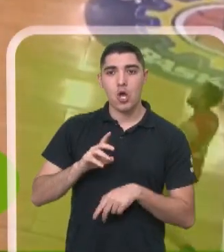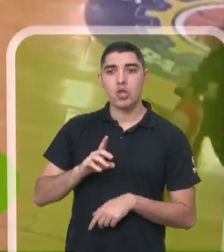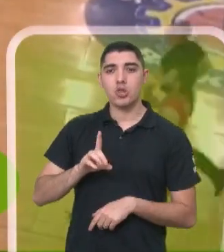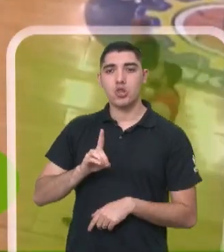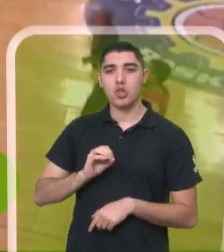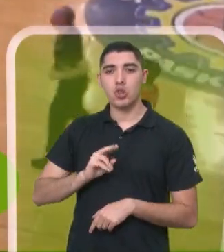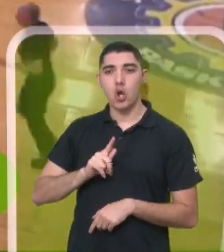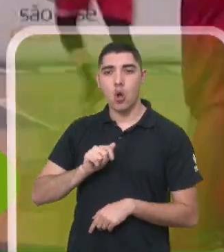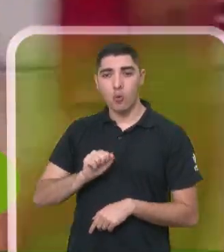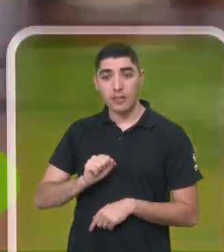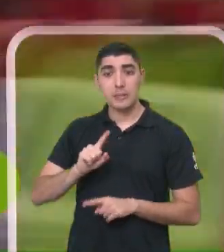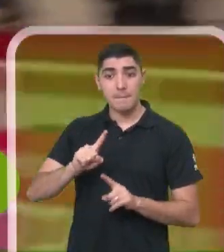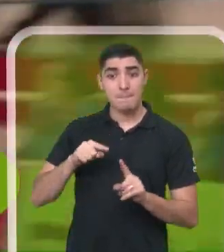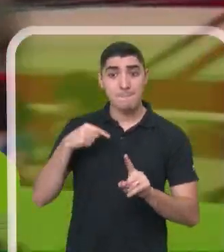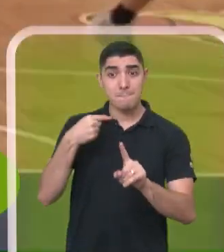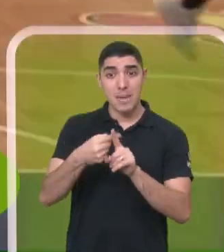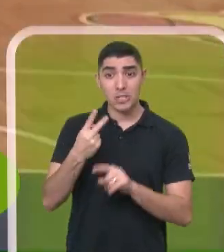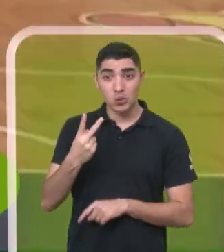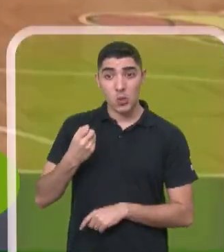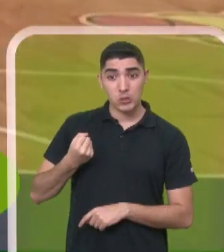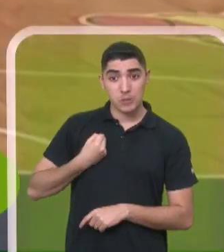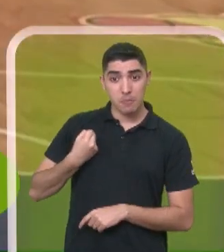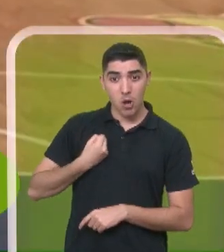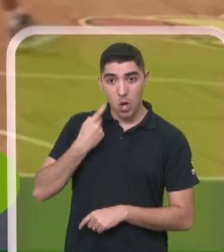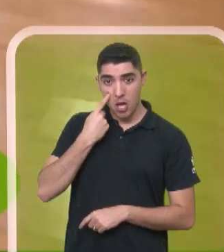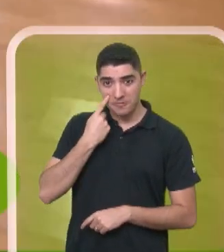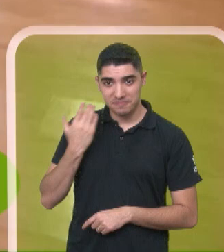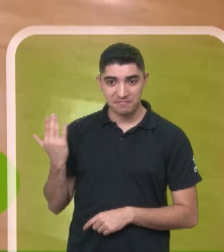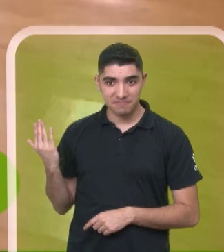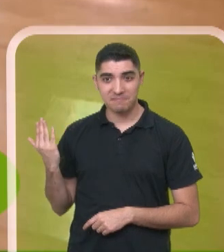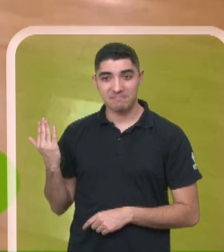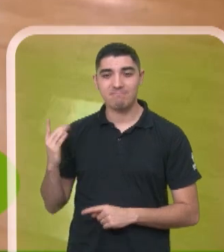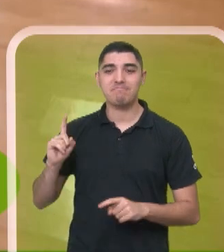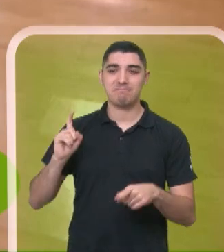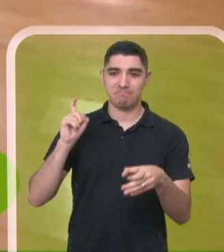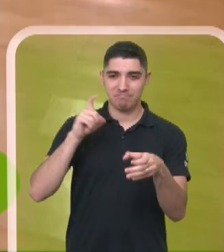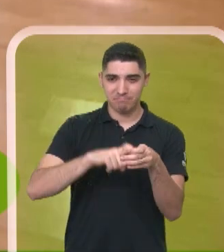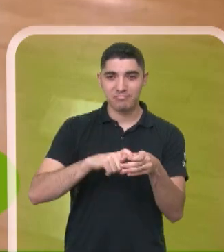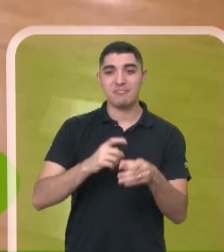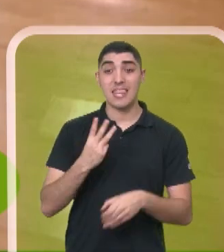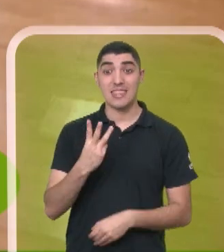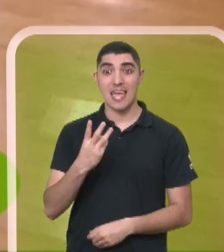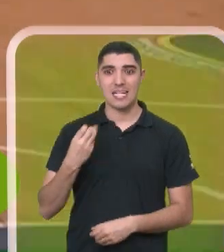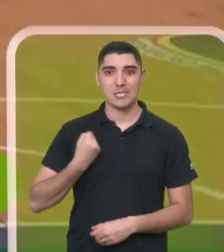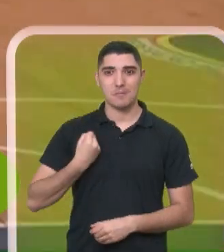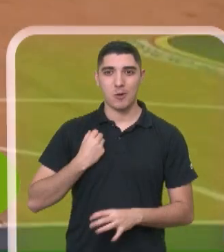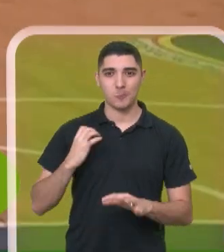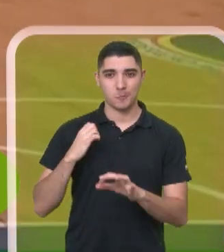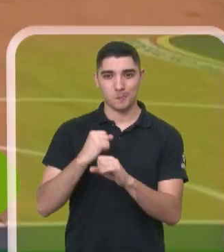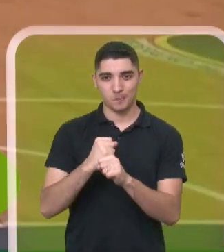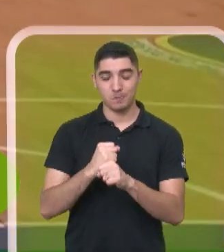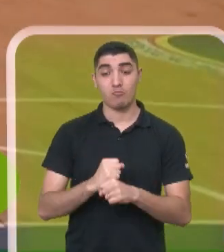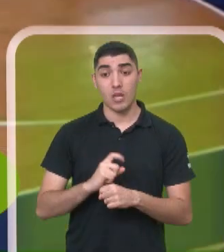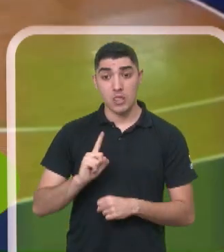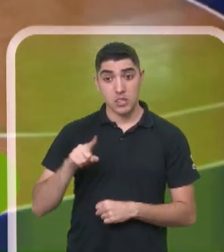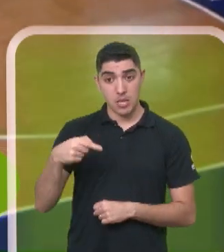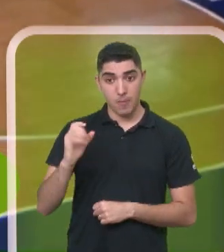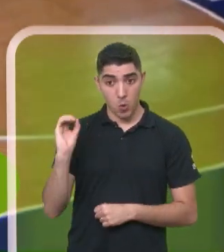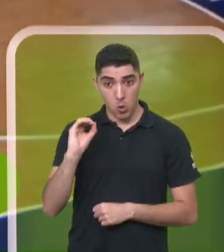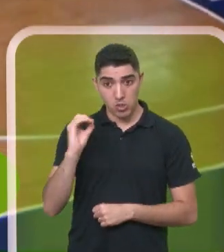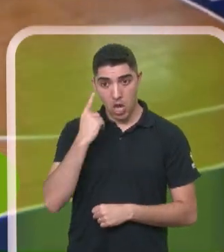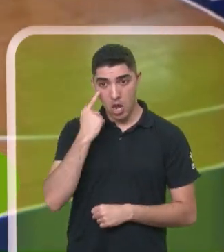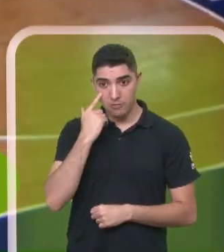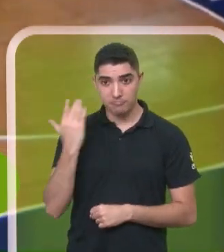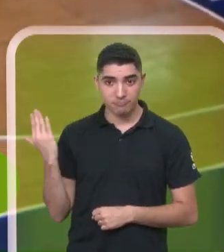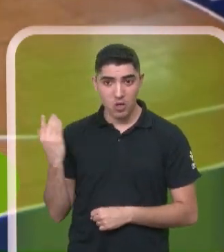converteu dois pontos e sofreu a falta. E ainda de quebra colocou lá dentro o lance de bonificação. O Osasco ainda descontou